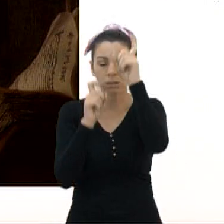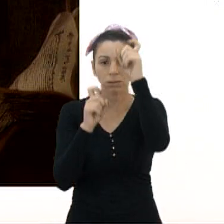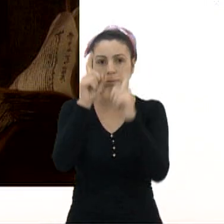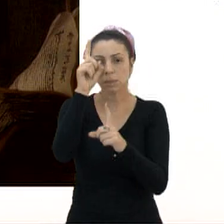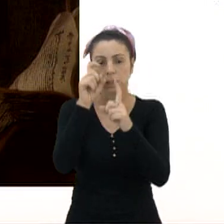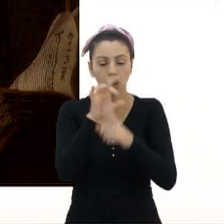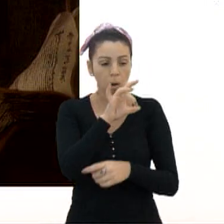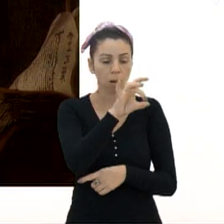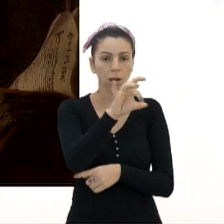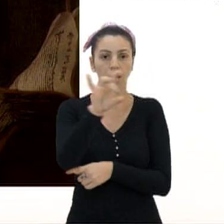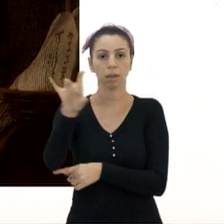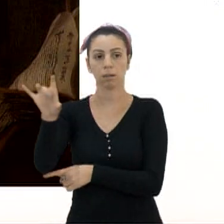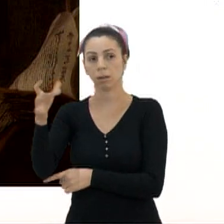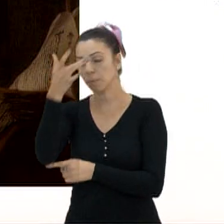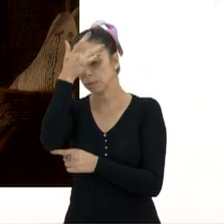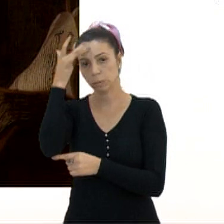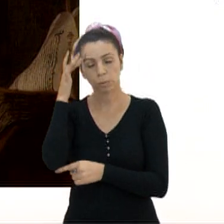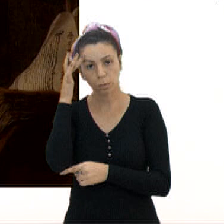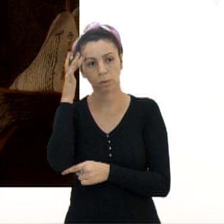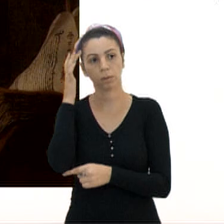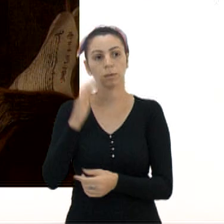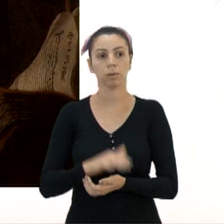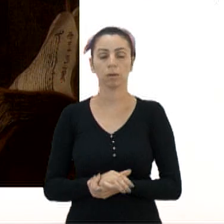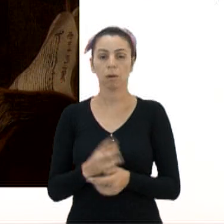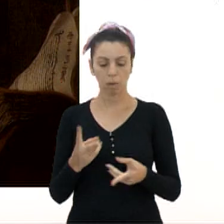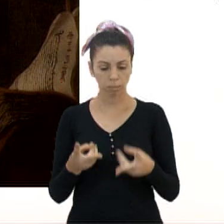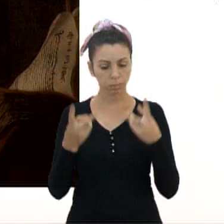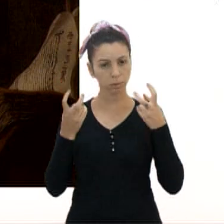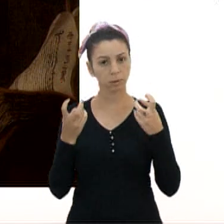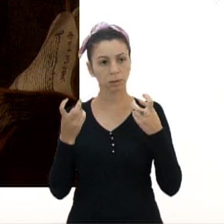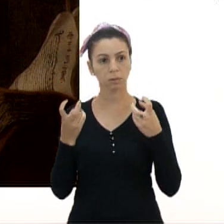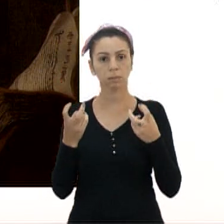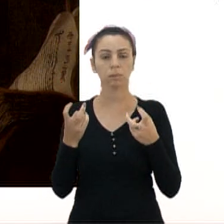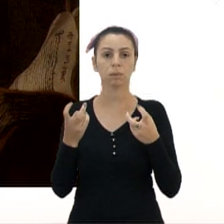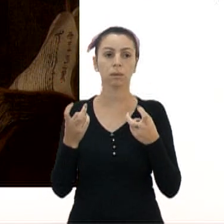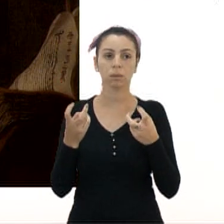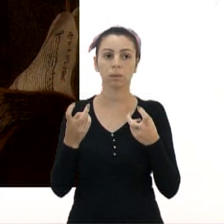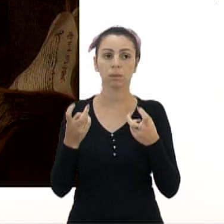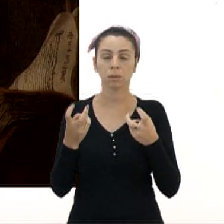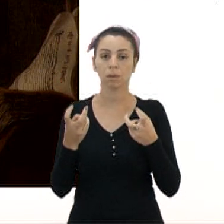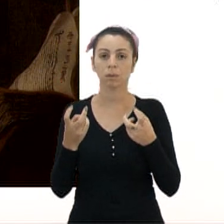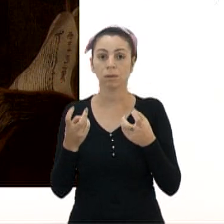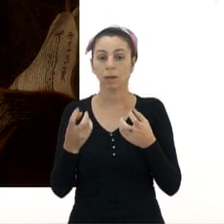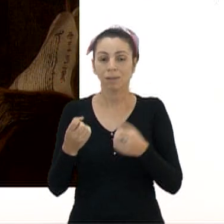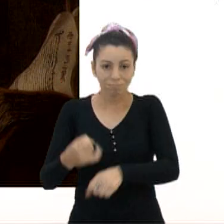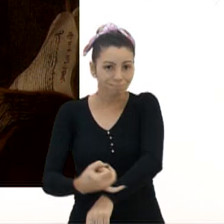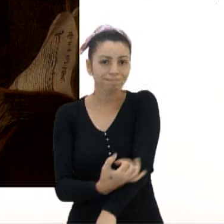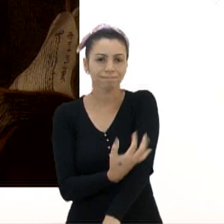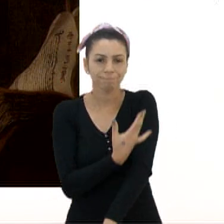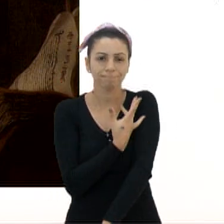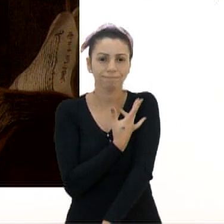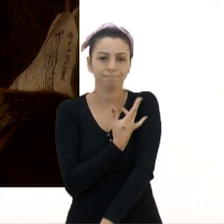ficou em volta. Né? E observe que, como ele está voltado para a emoção,